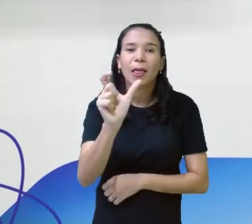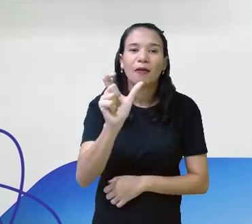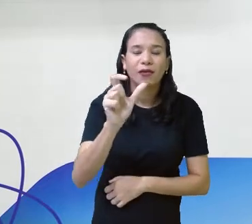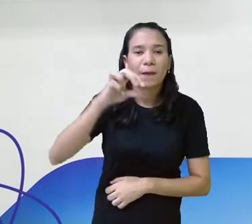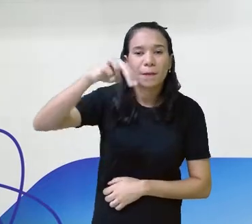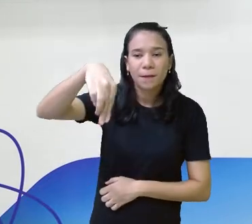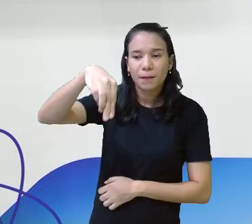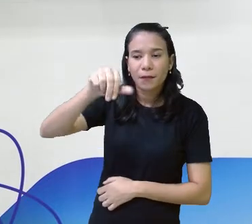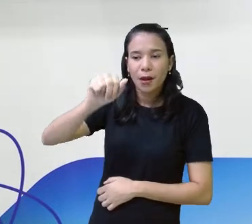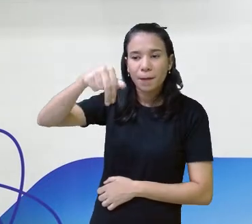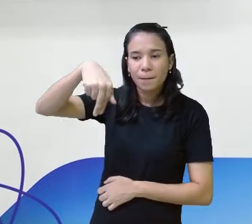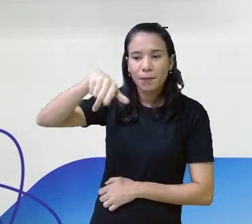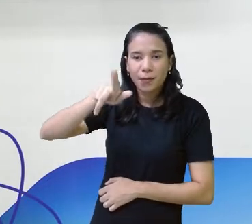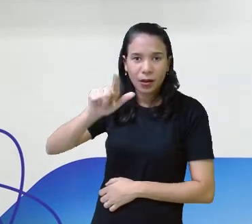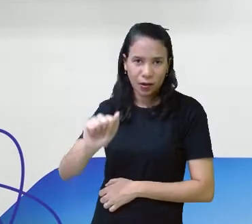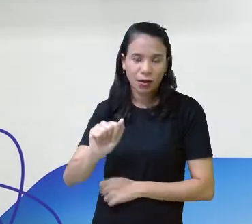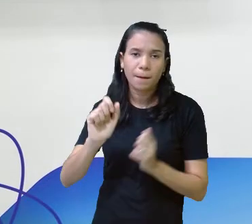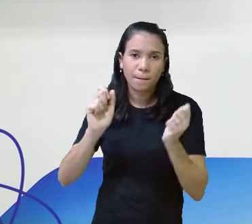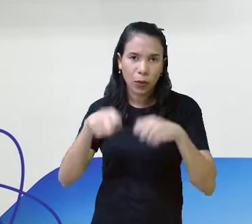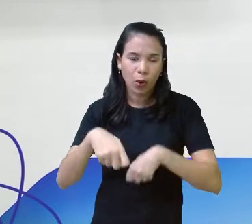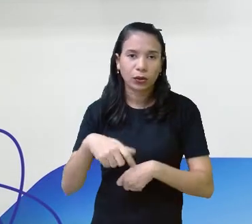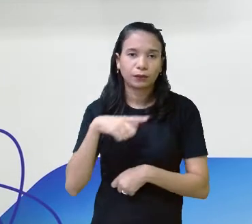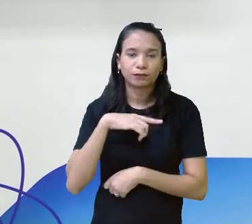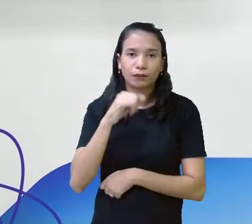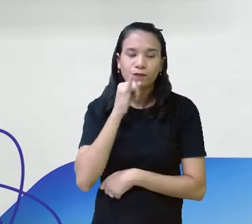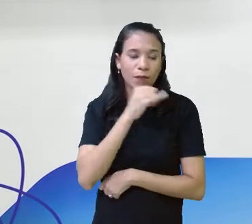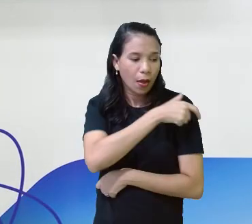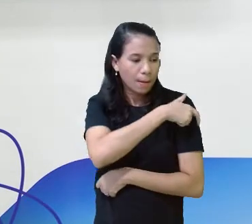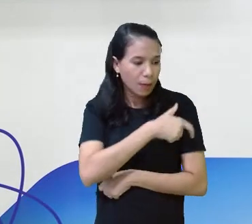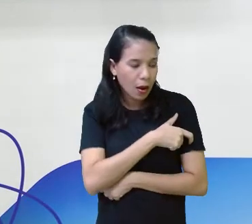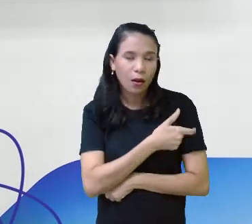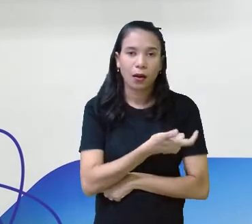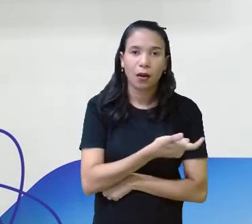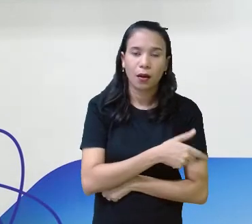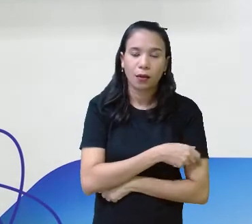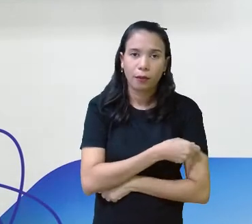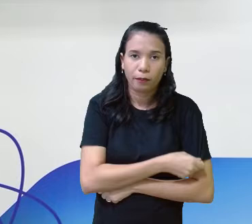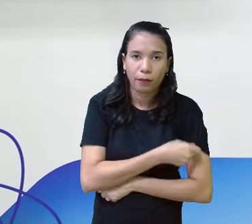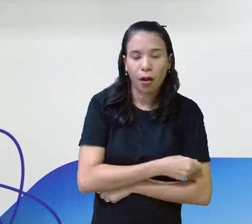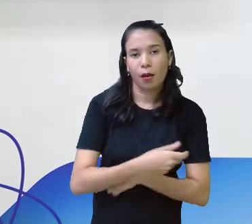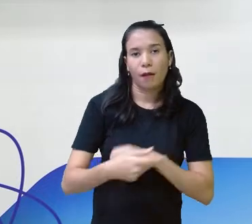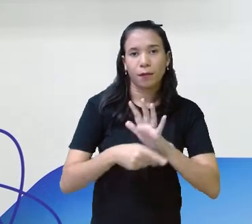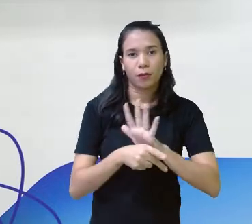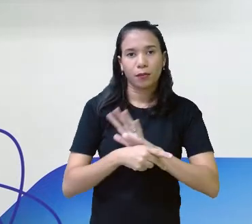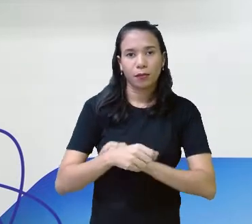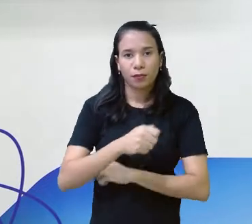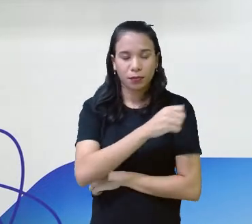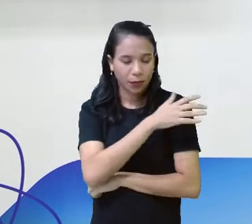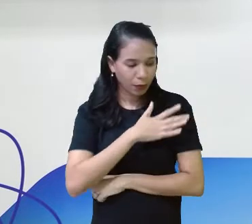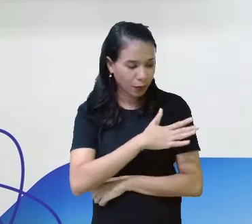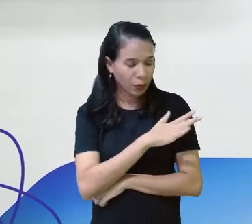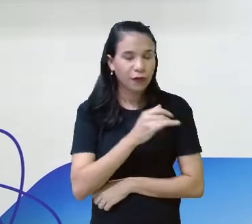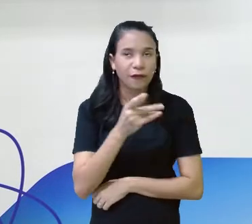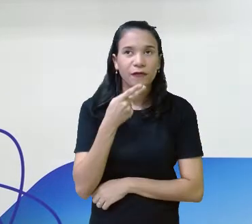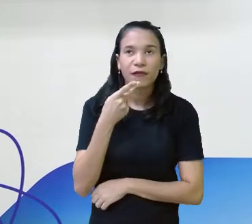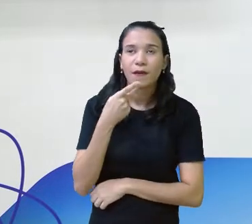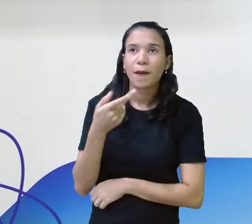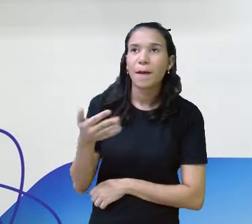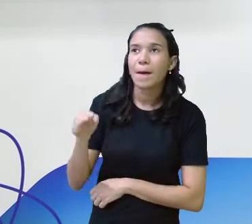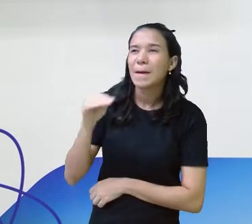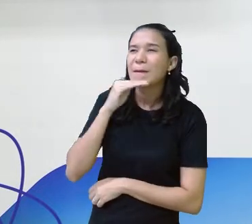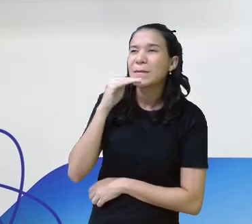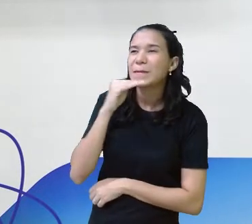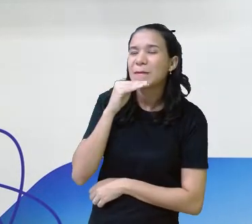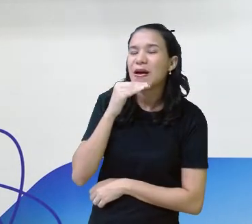é? Dependendo do que eu falar, se eu falar a manga do vestido, a manga da blusa, você vai pensar nessa parte da roupa. Mas se eu disser a manga